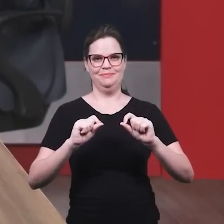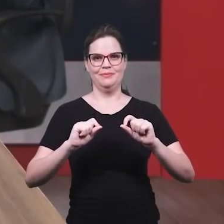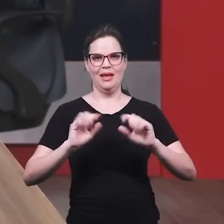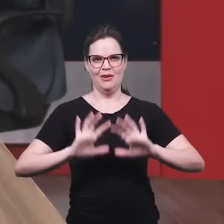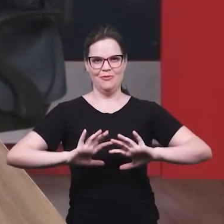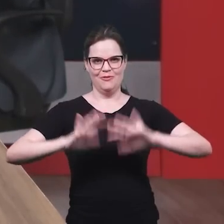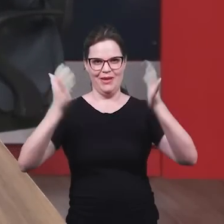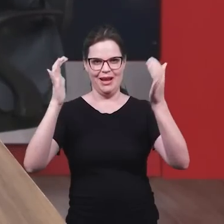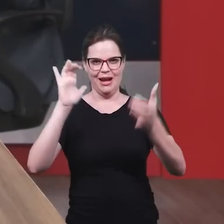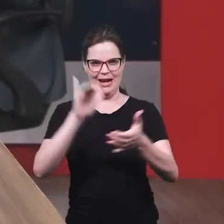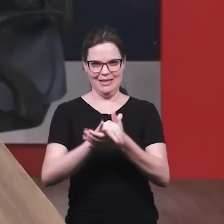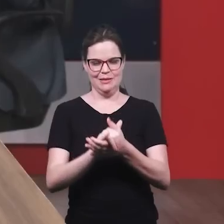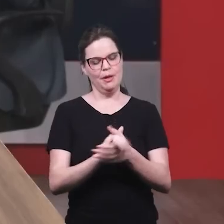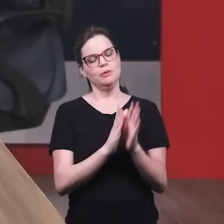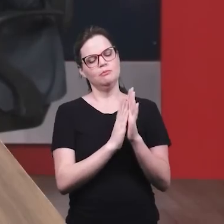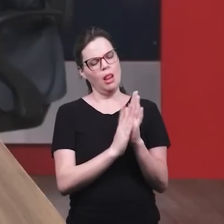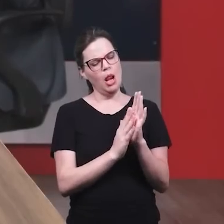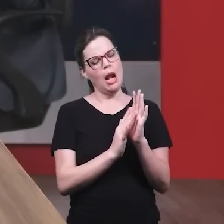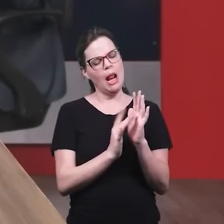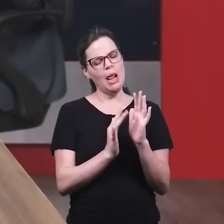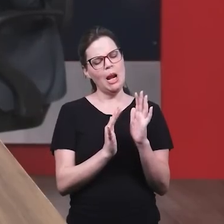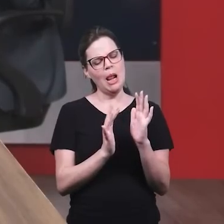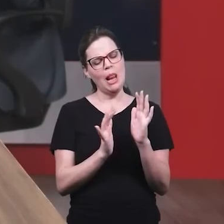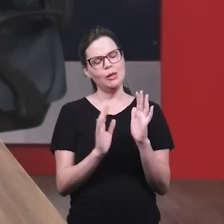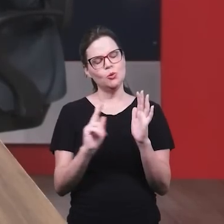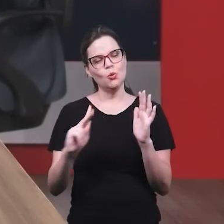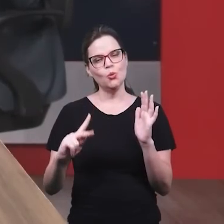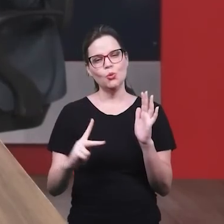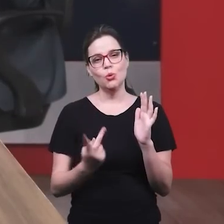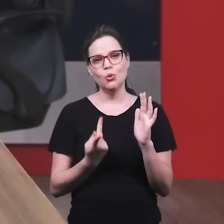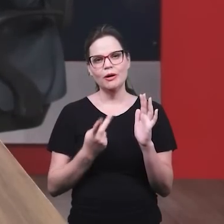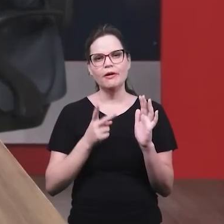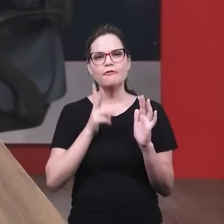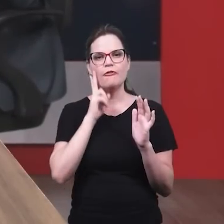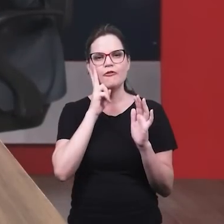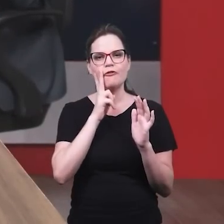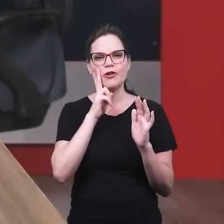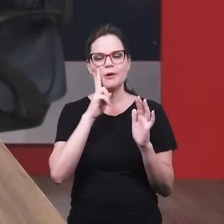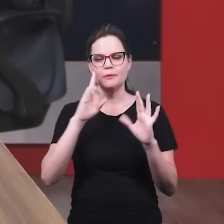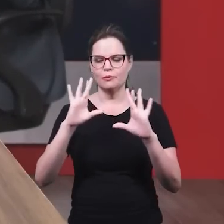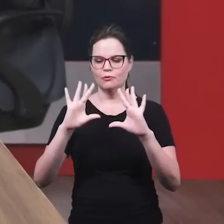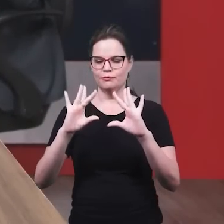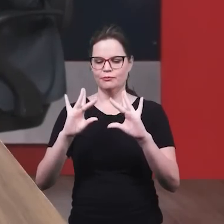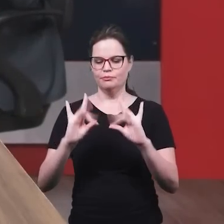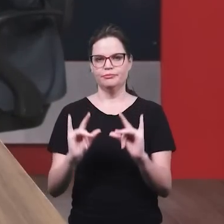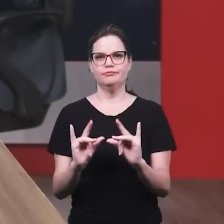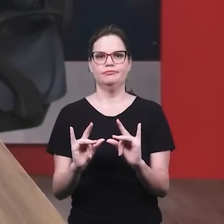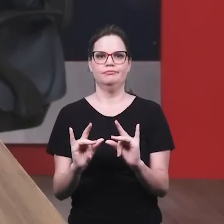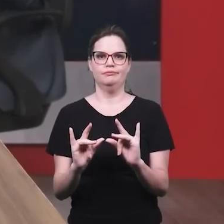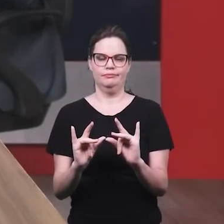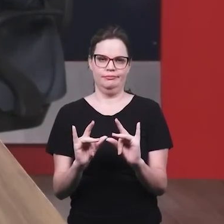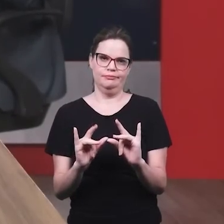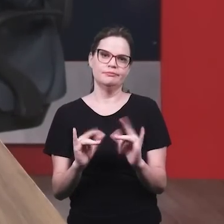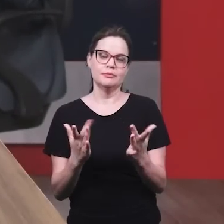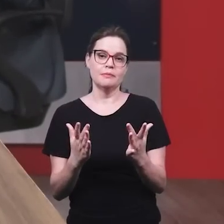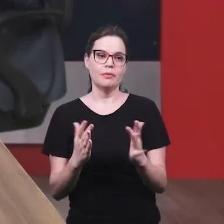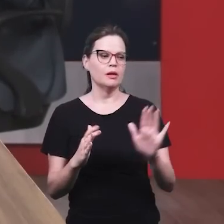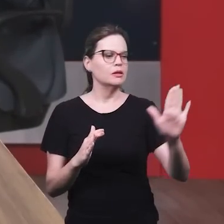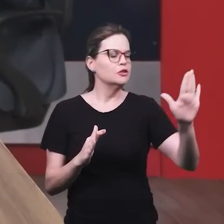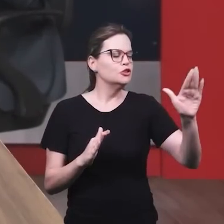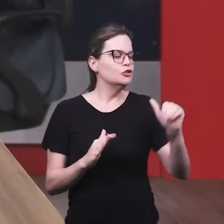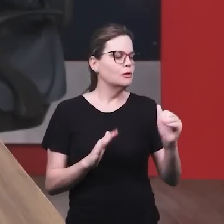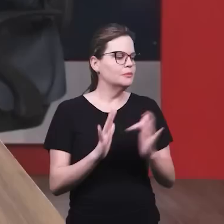acaba, e aí o Senhor Jesus ele é chamado, e ele ali pede para